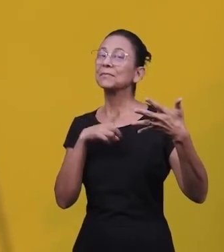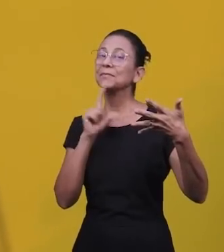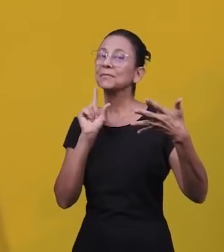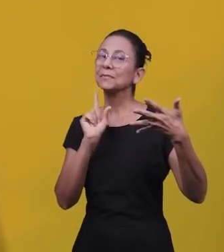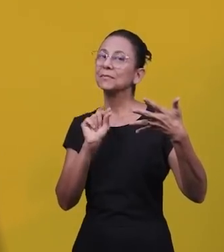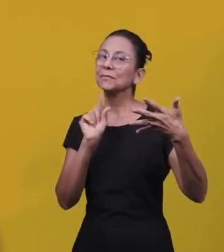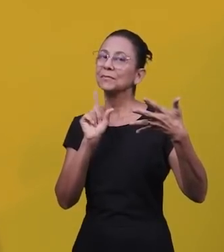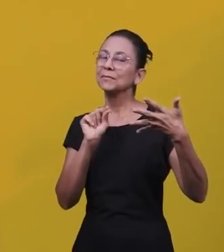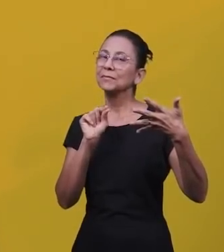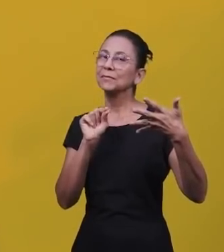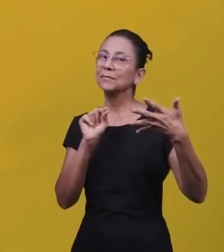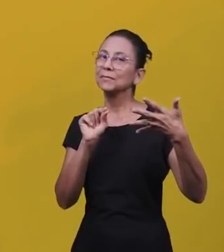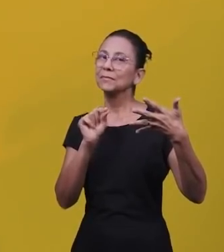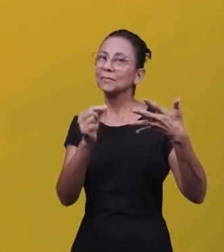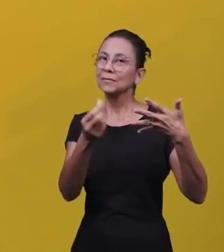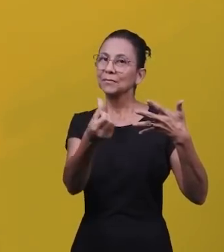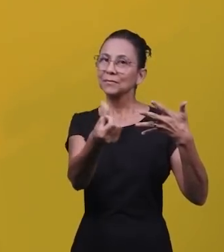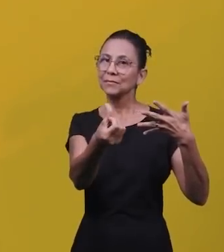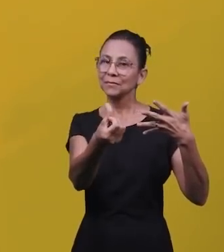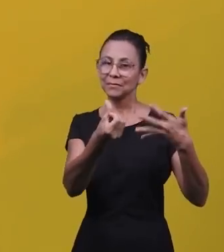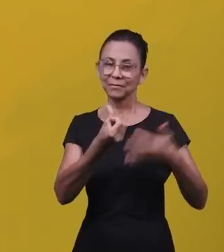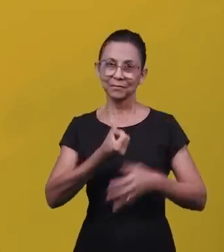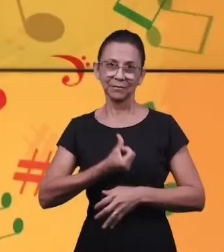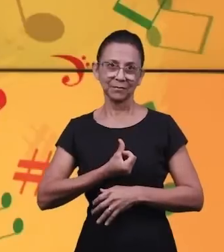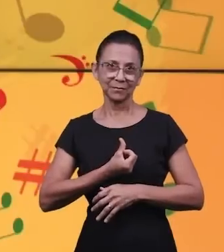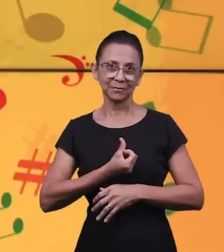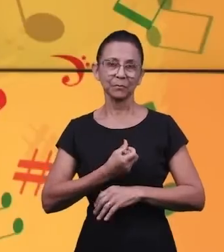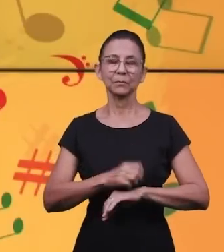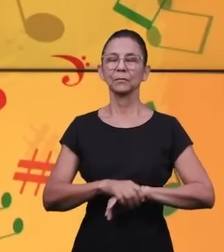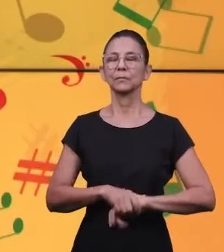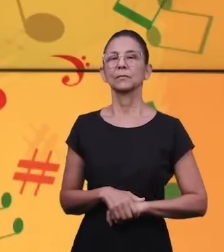ter também o Si bemol.